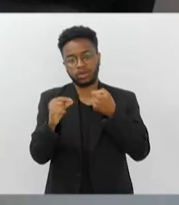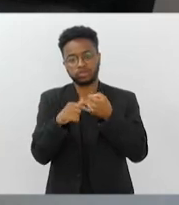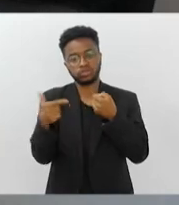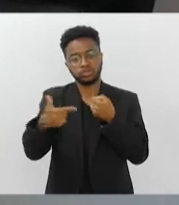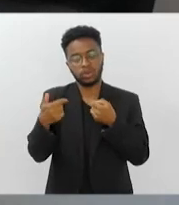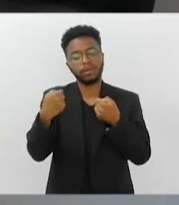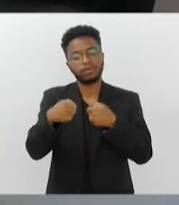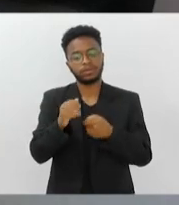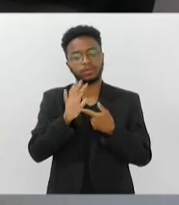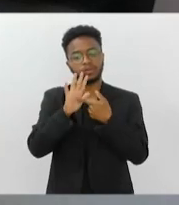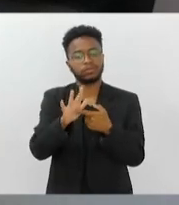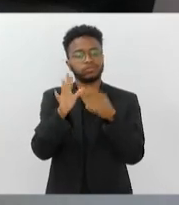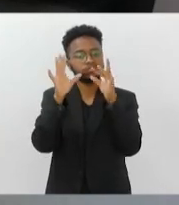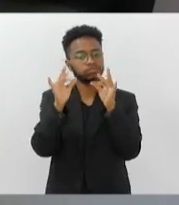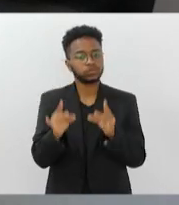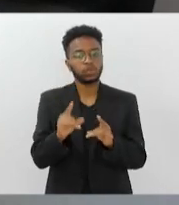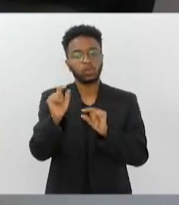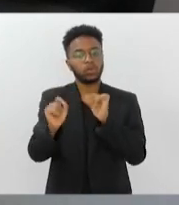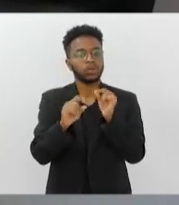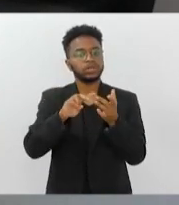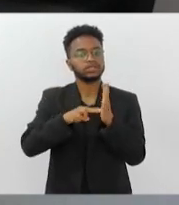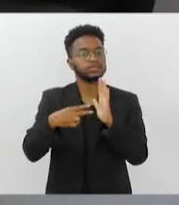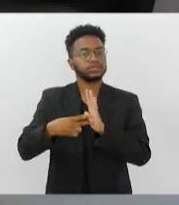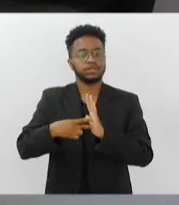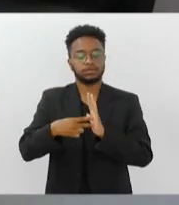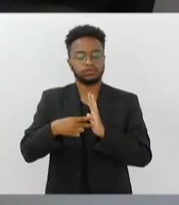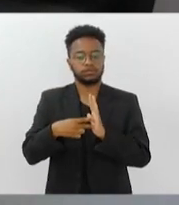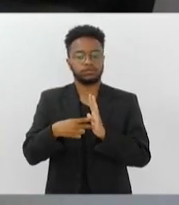que é essa situação